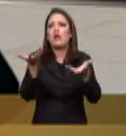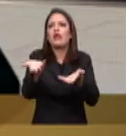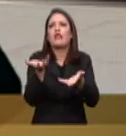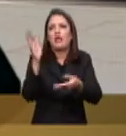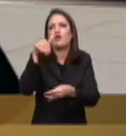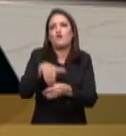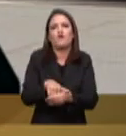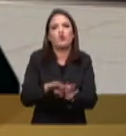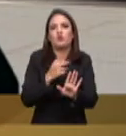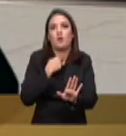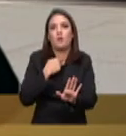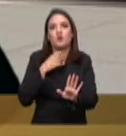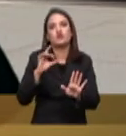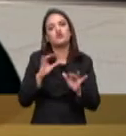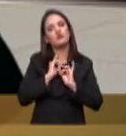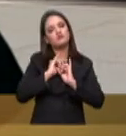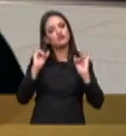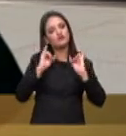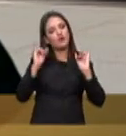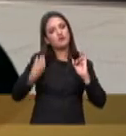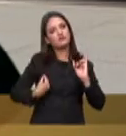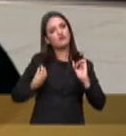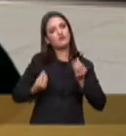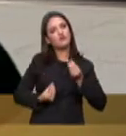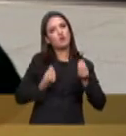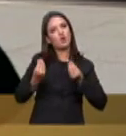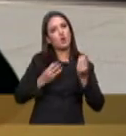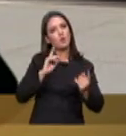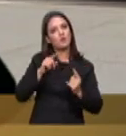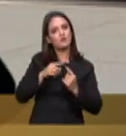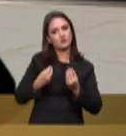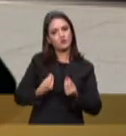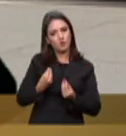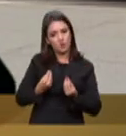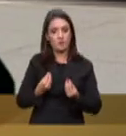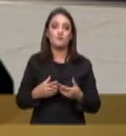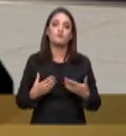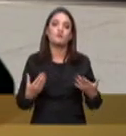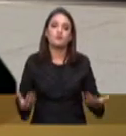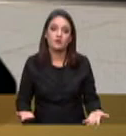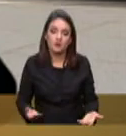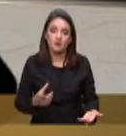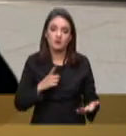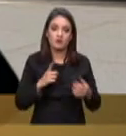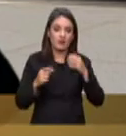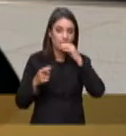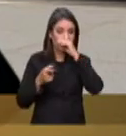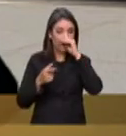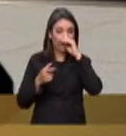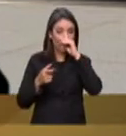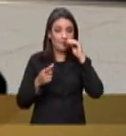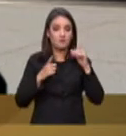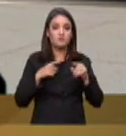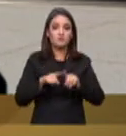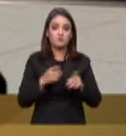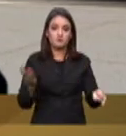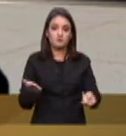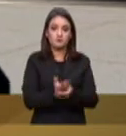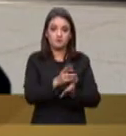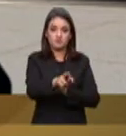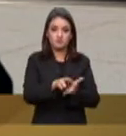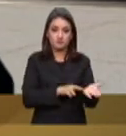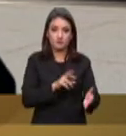votos. E aqui, para ilustrar, cito RESP 34.342, de relatoria da ministra Rosa Weber,